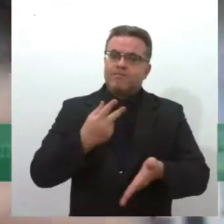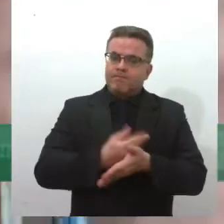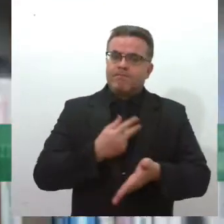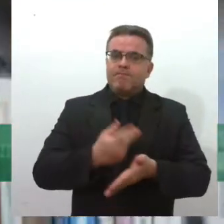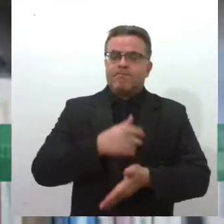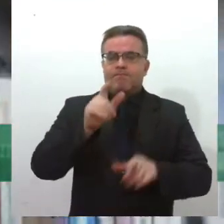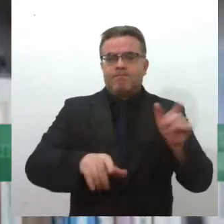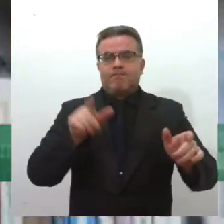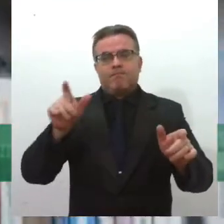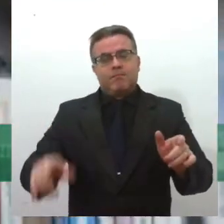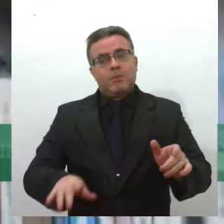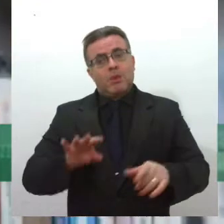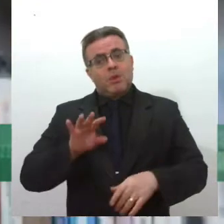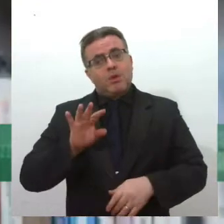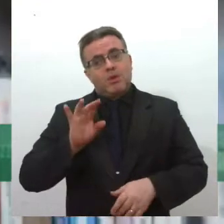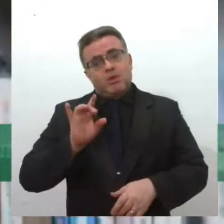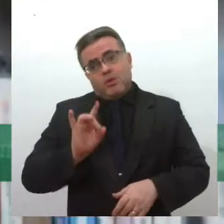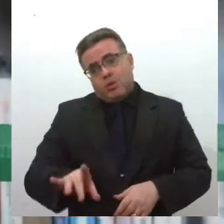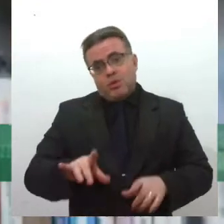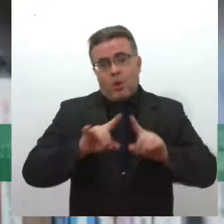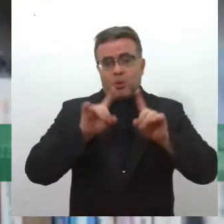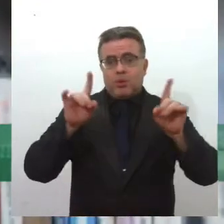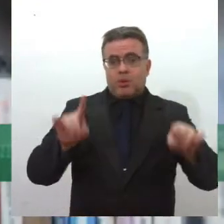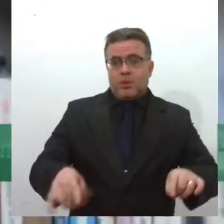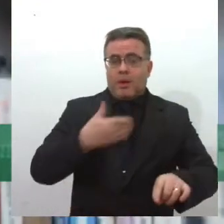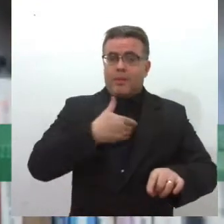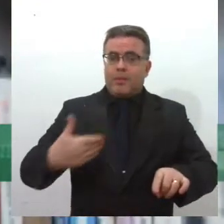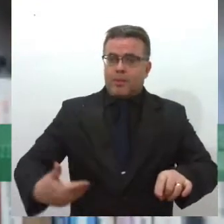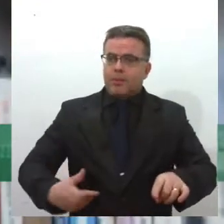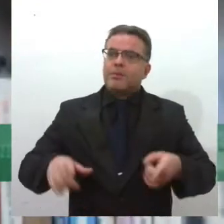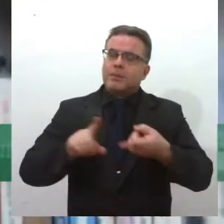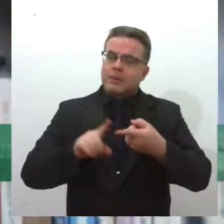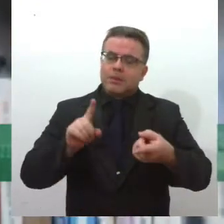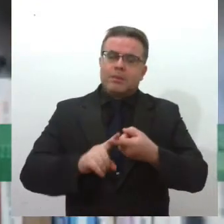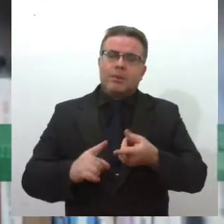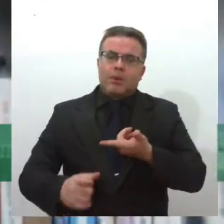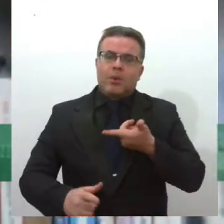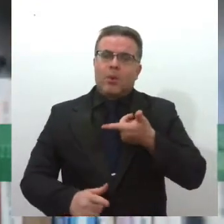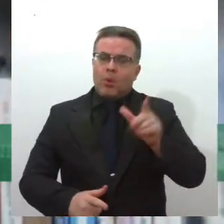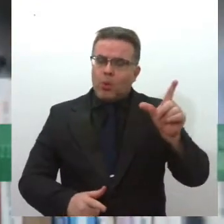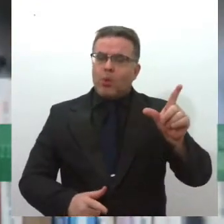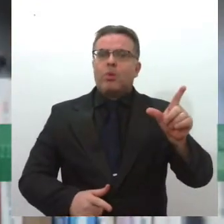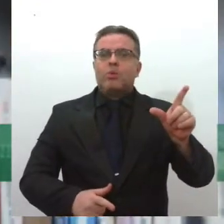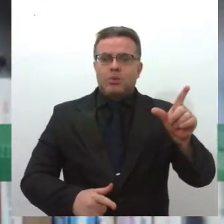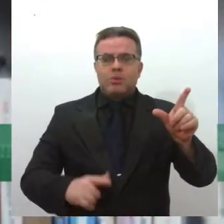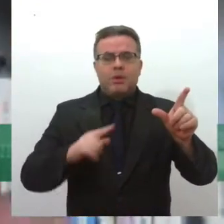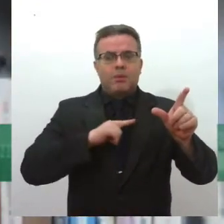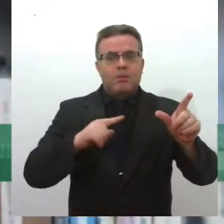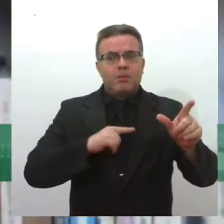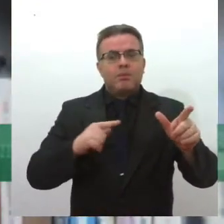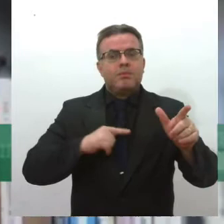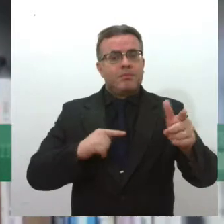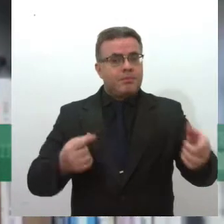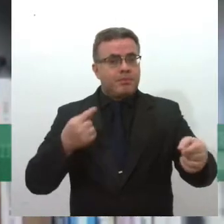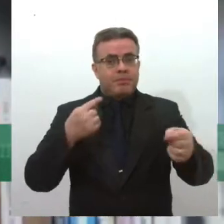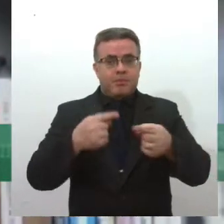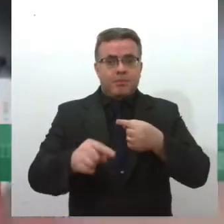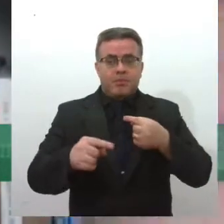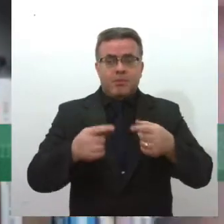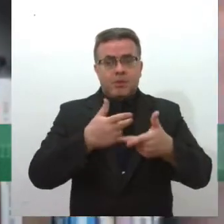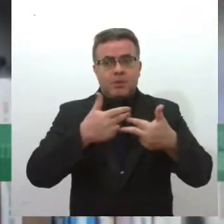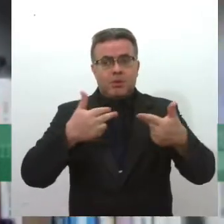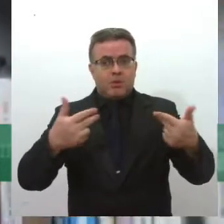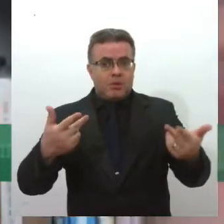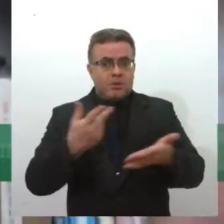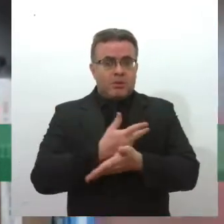os agentes públicos, mas também os beneficiários da improbidade administrativa, categorizando esses atos